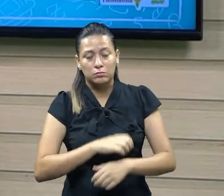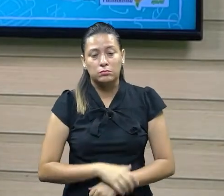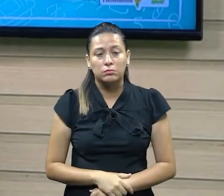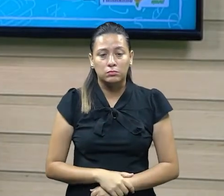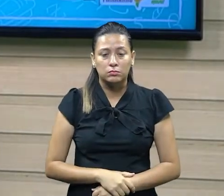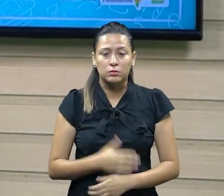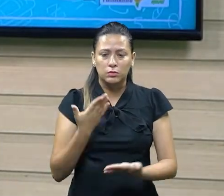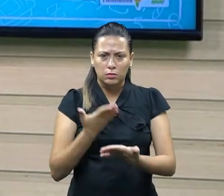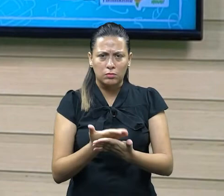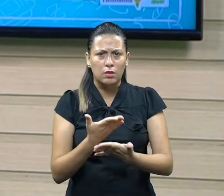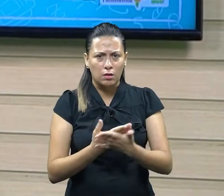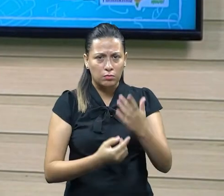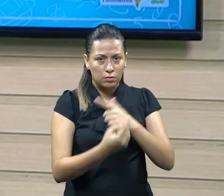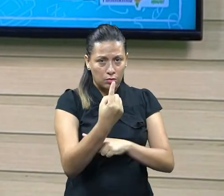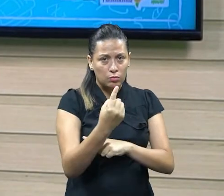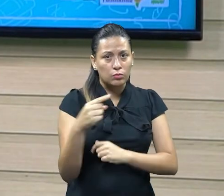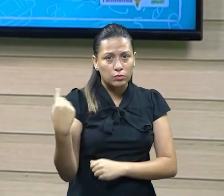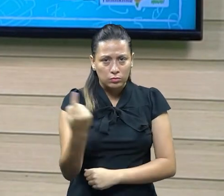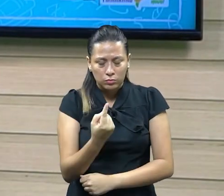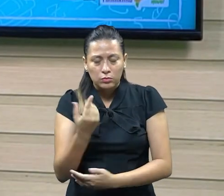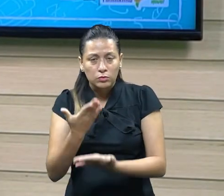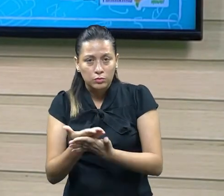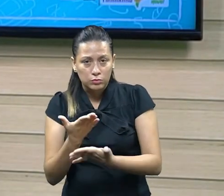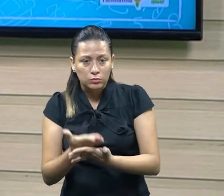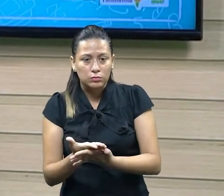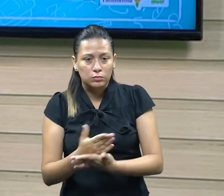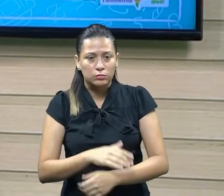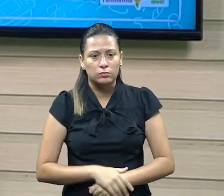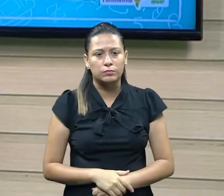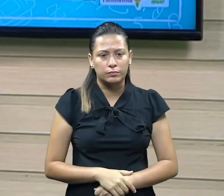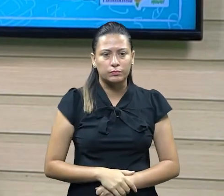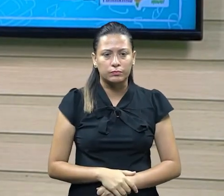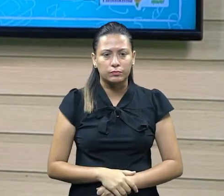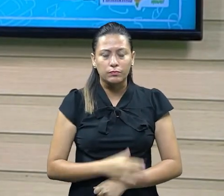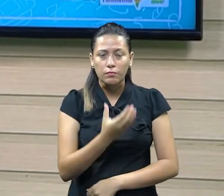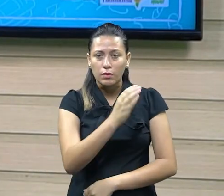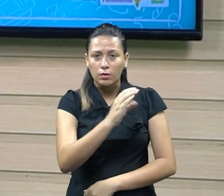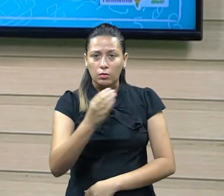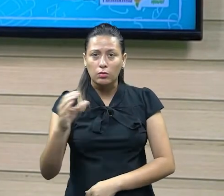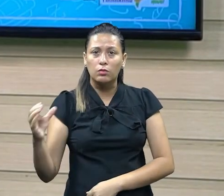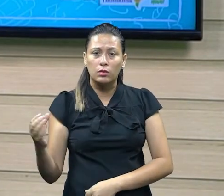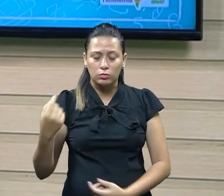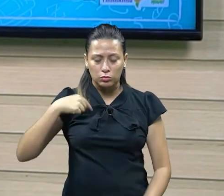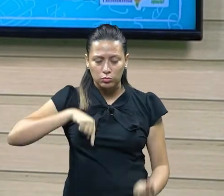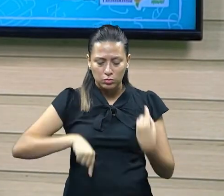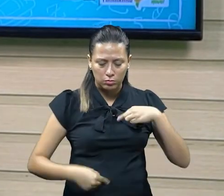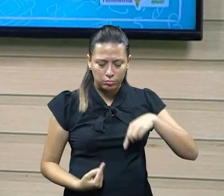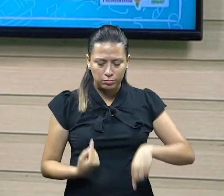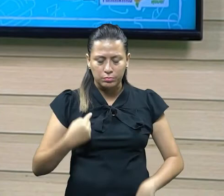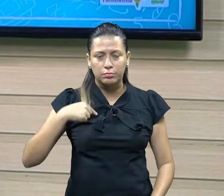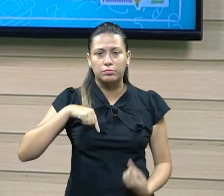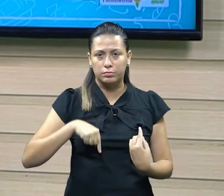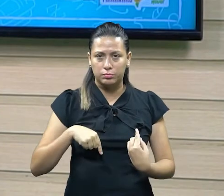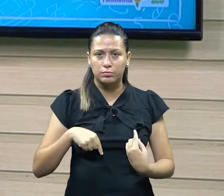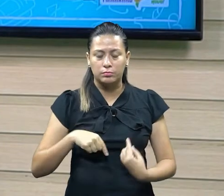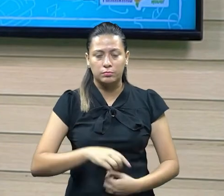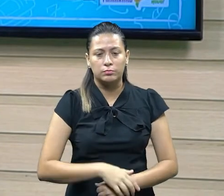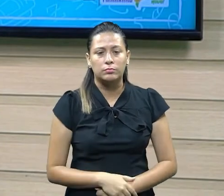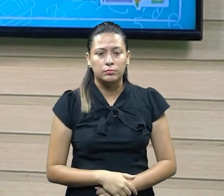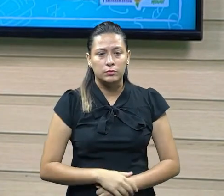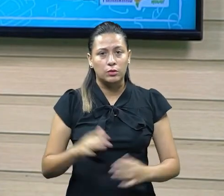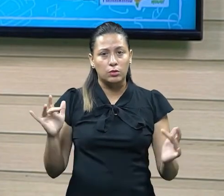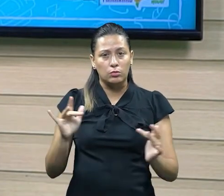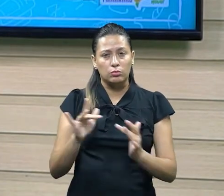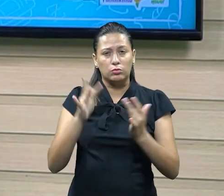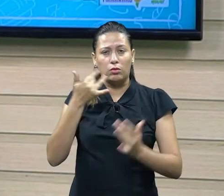primeira aula dessa nossa disciplina, nós vimos o caminho que a corrente percorre dentro do corpo humano e